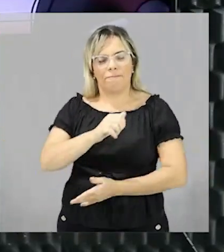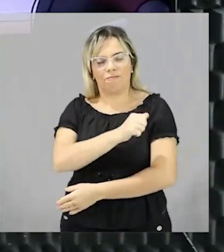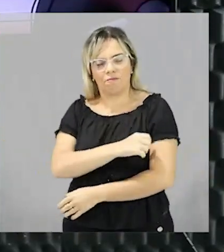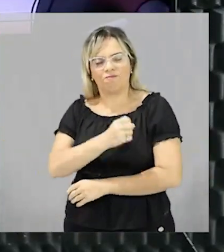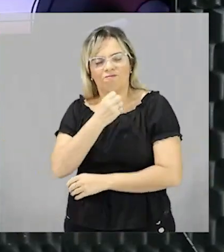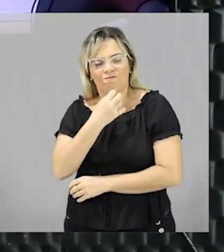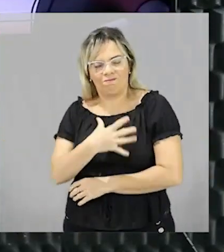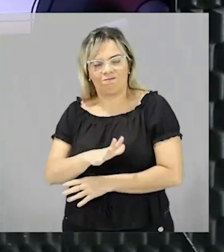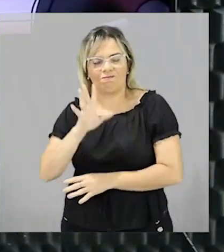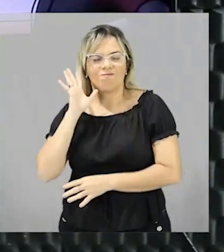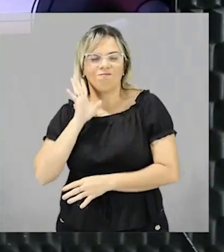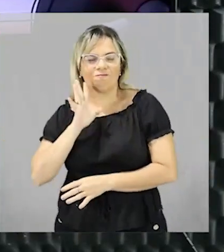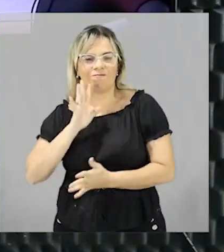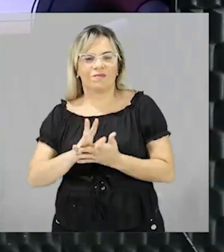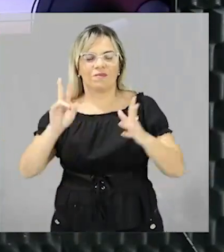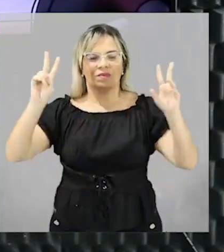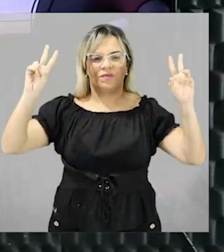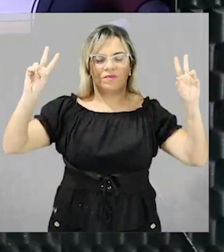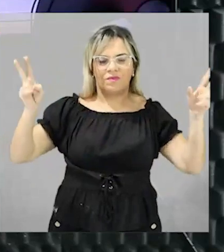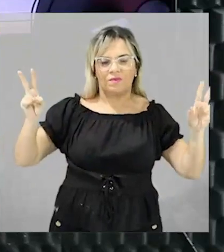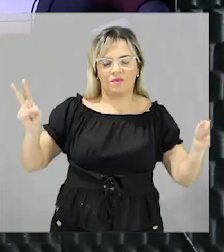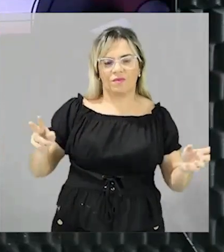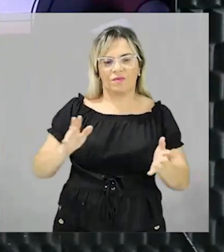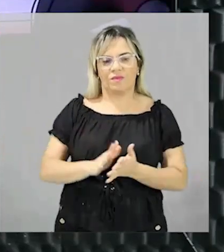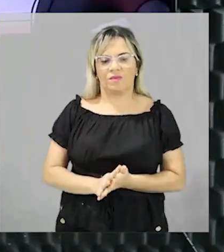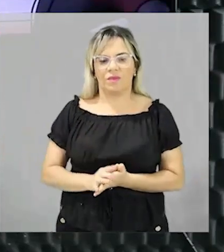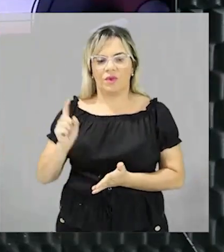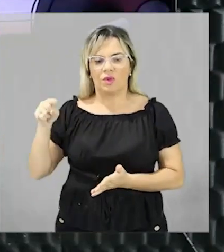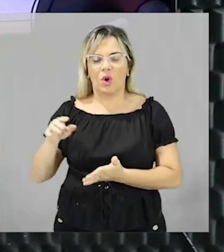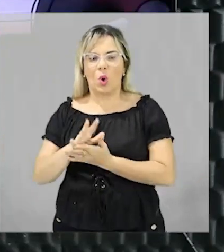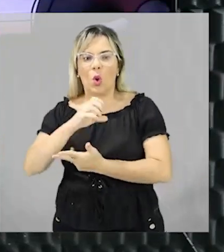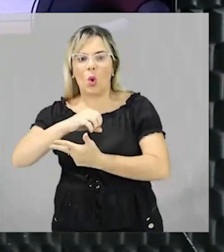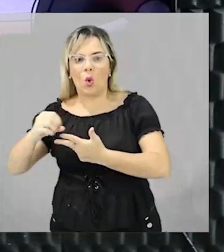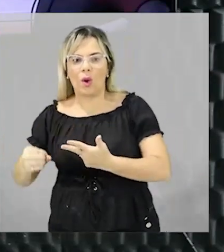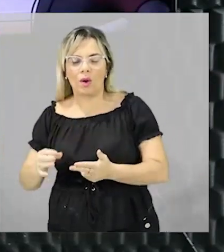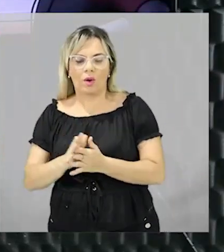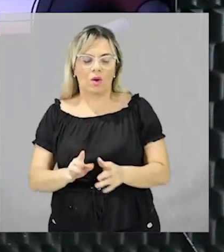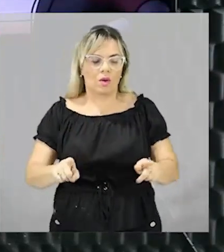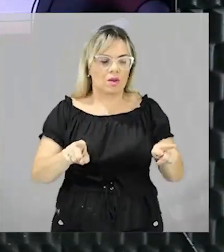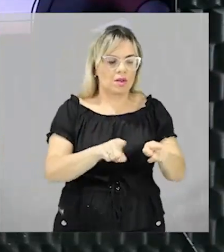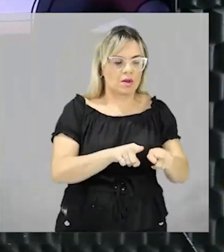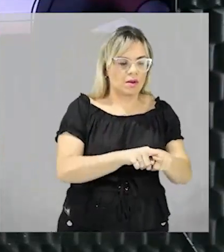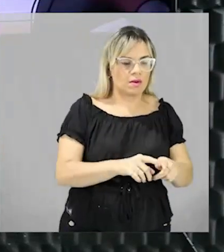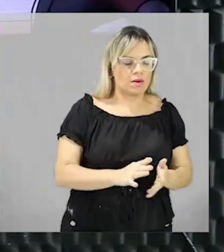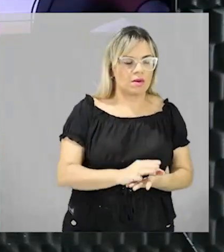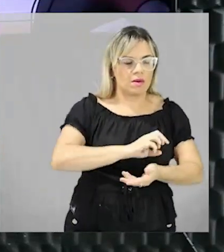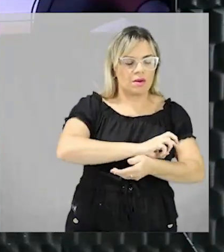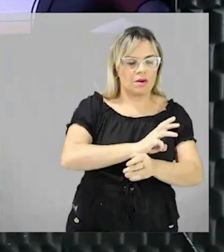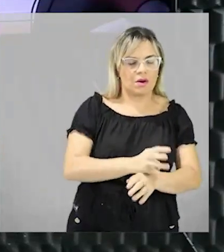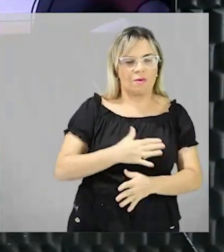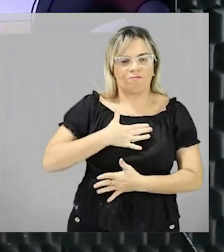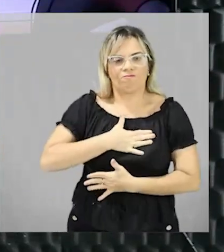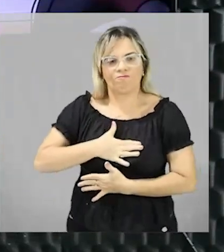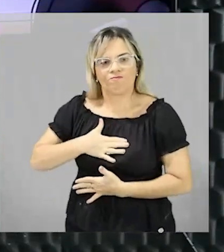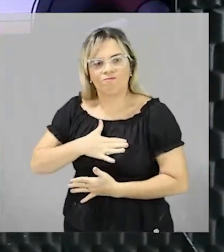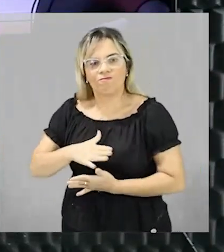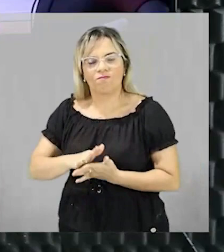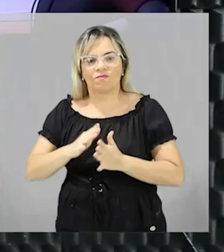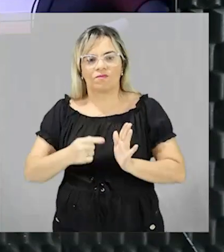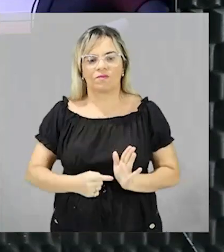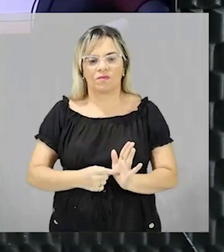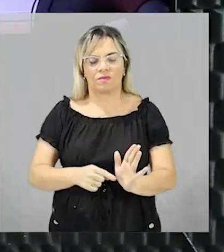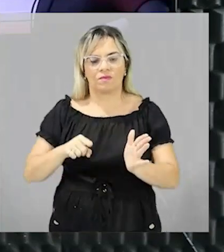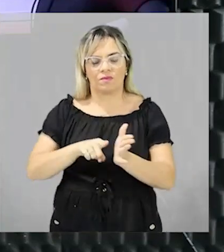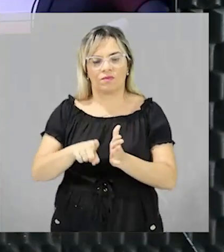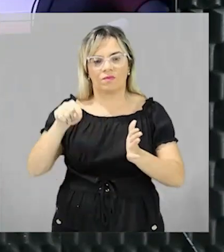bem legal de uma temática que tanto Enem quanto o EMA gostam muito de abordar. Nós vamos falar